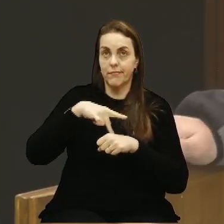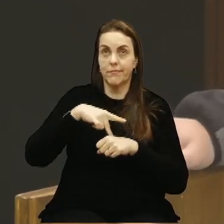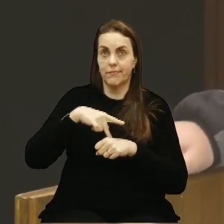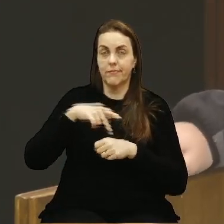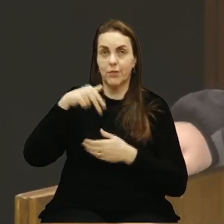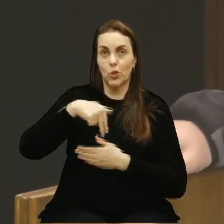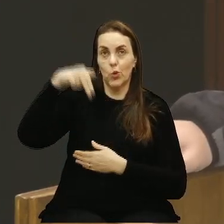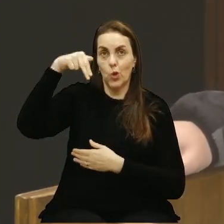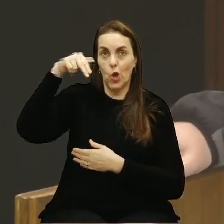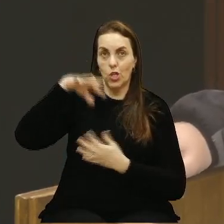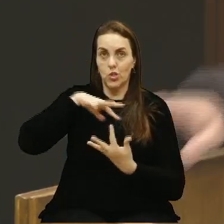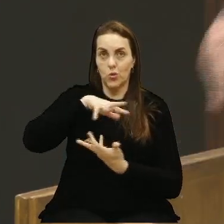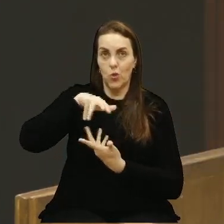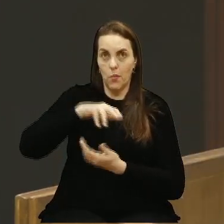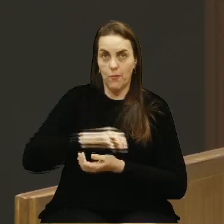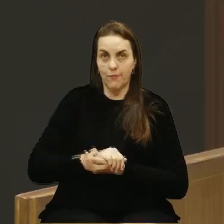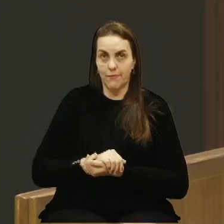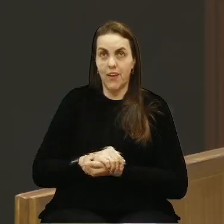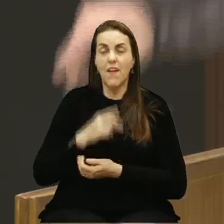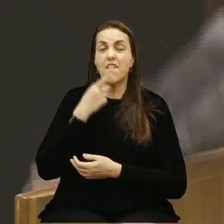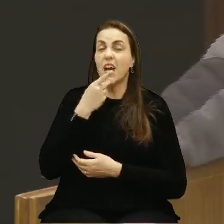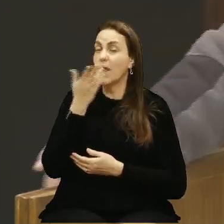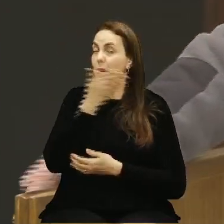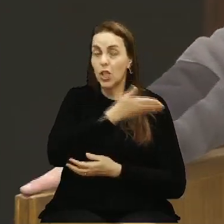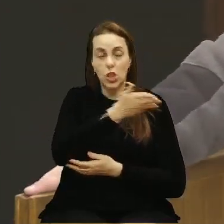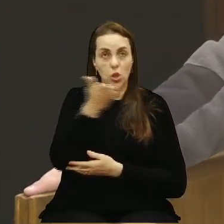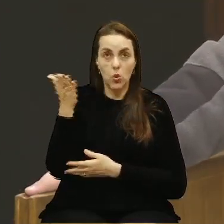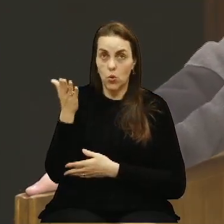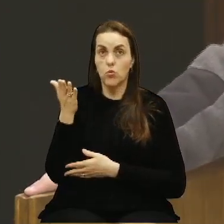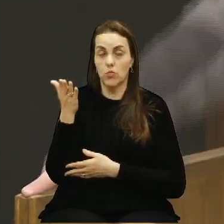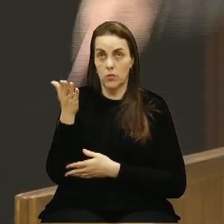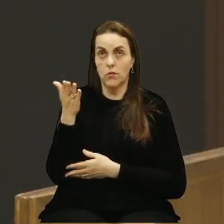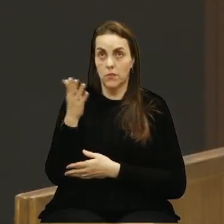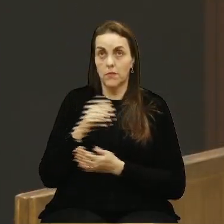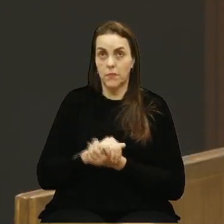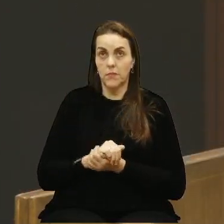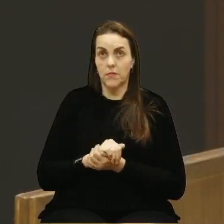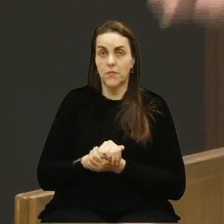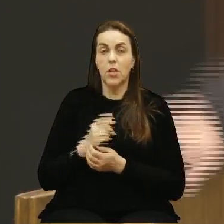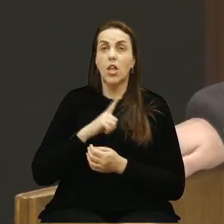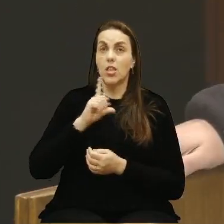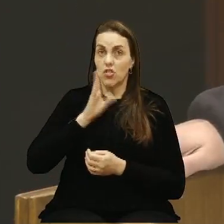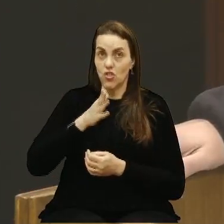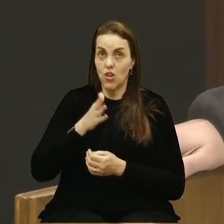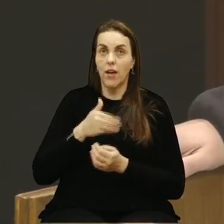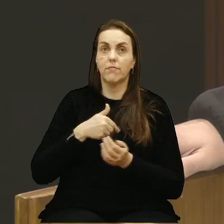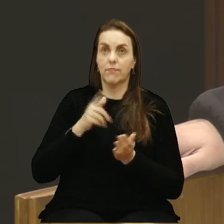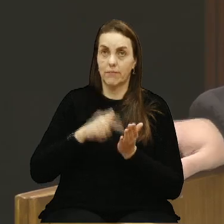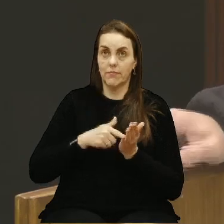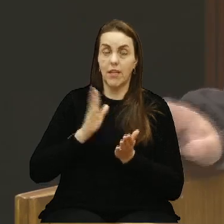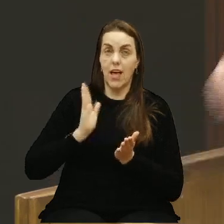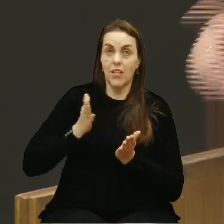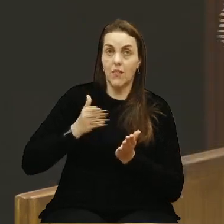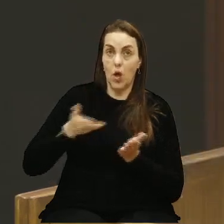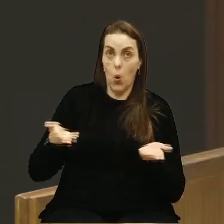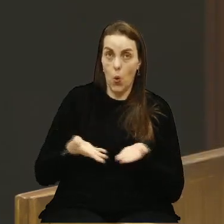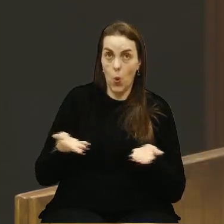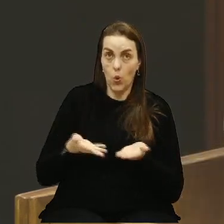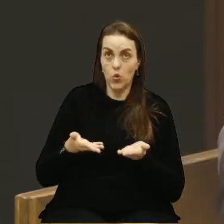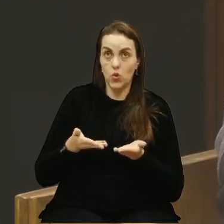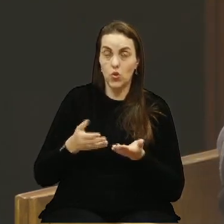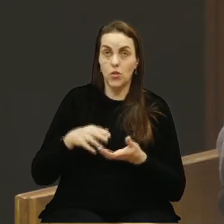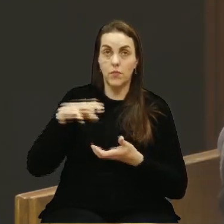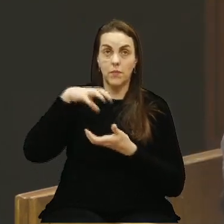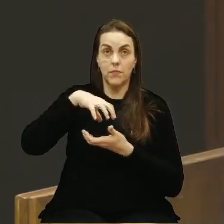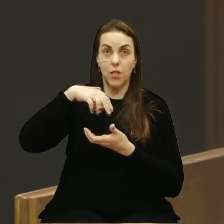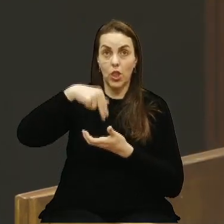global. Falei aqui para todos, quando nós fomos votar. Nós fomos notificados hoje que o hemisfério norte não tem mais